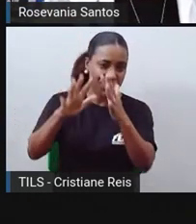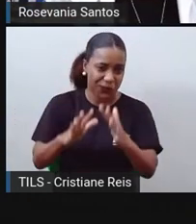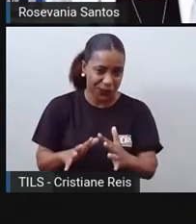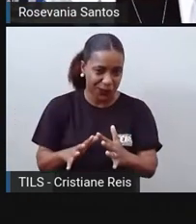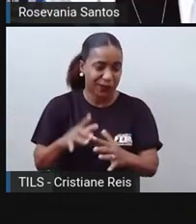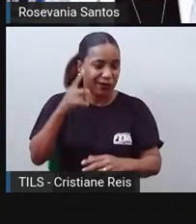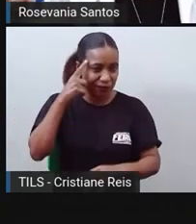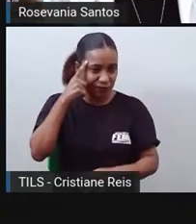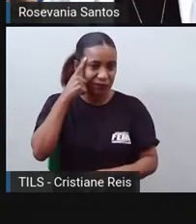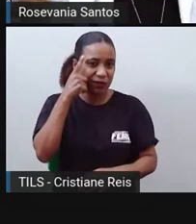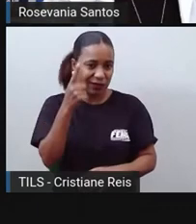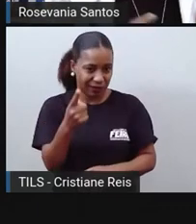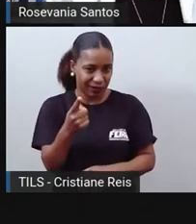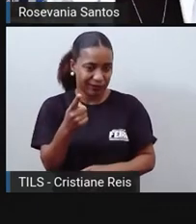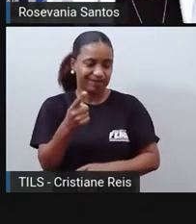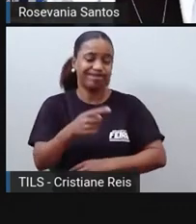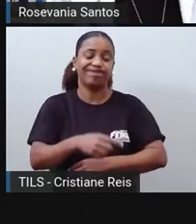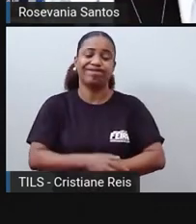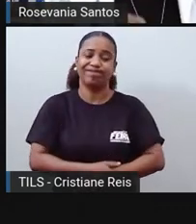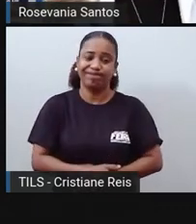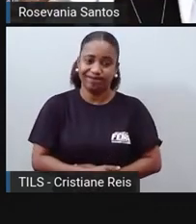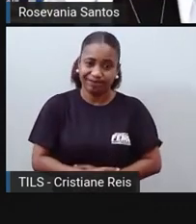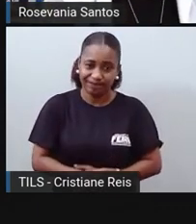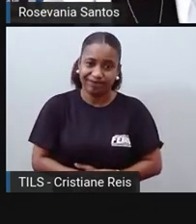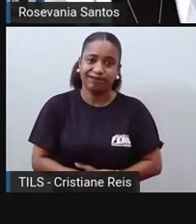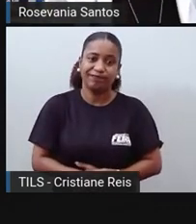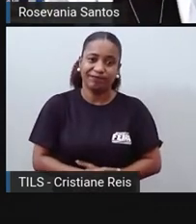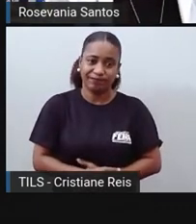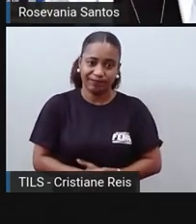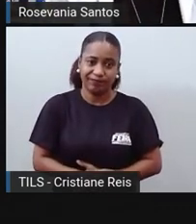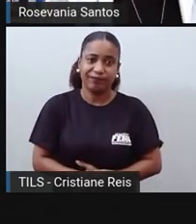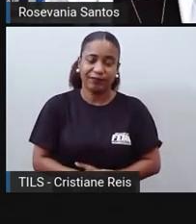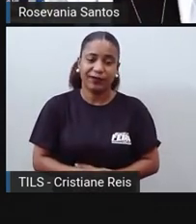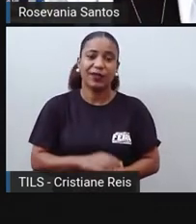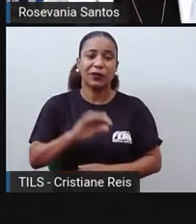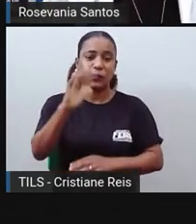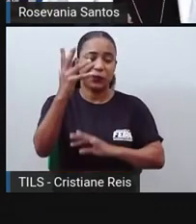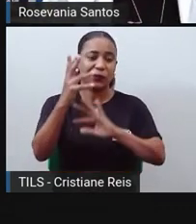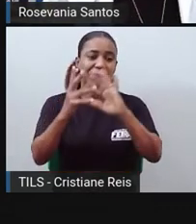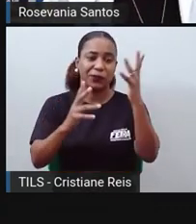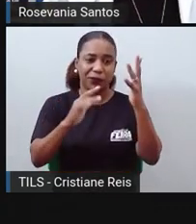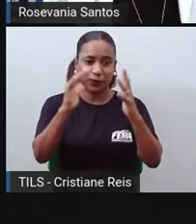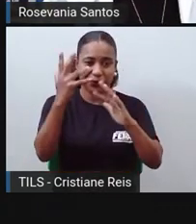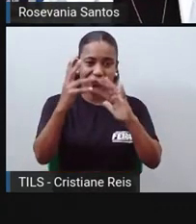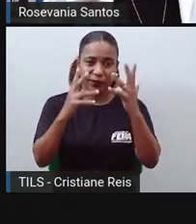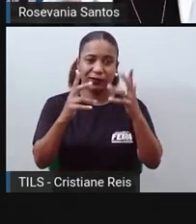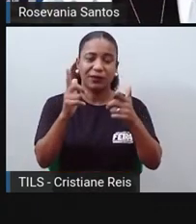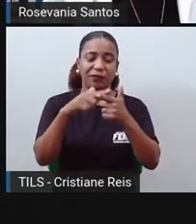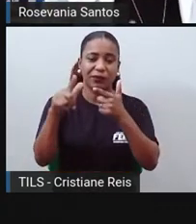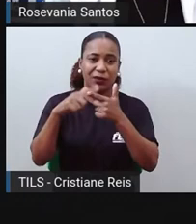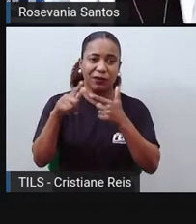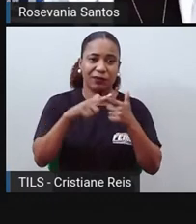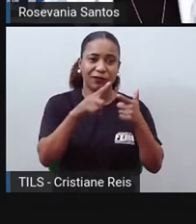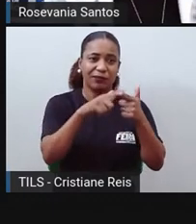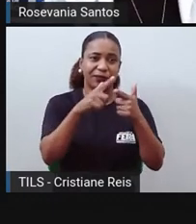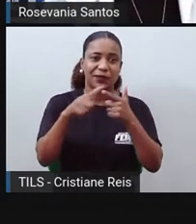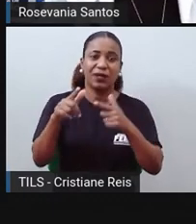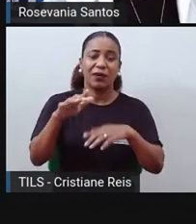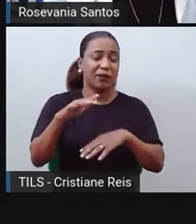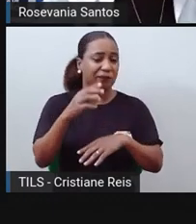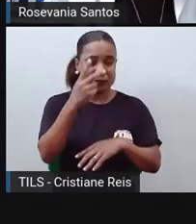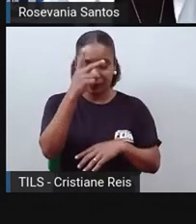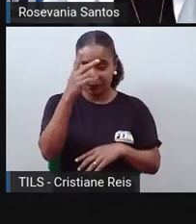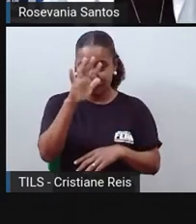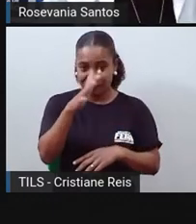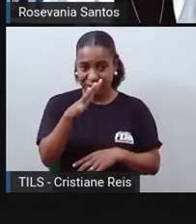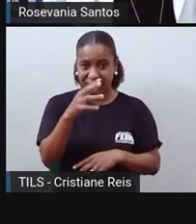se chocar com ela, mas aí vieram as duas torres e ainda mais, né, alguns prédios, matando, né, mais de 3 mil pessoas,